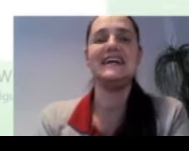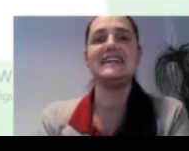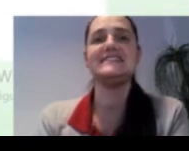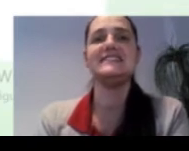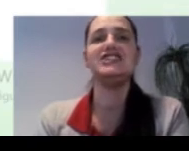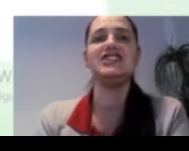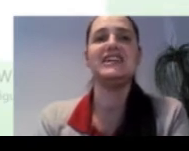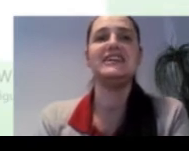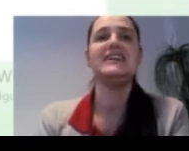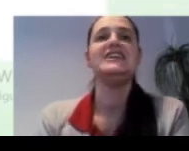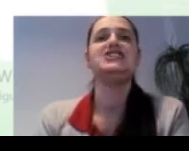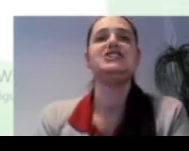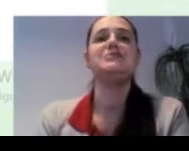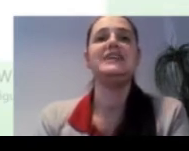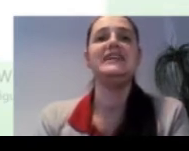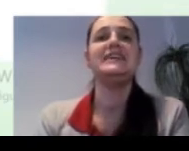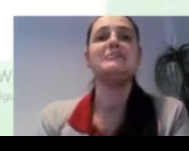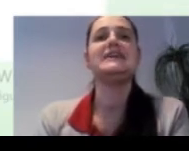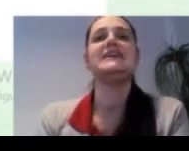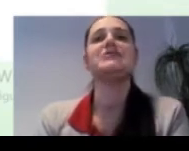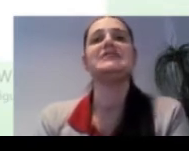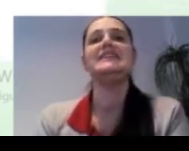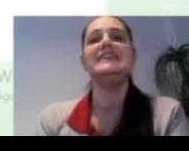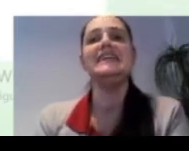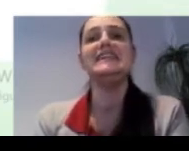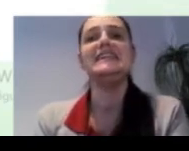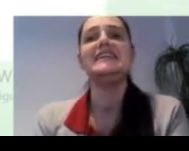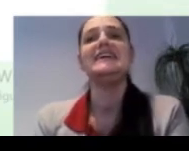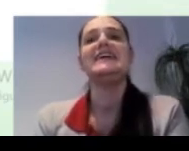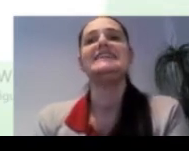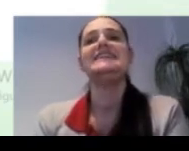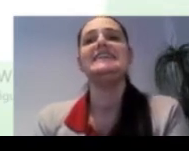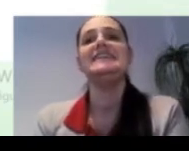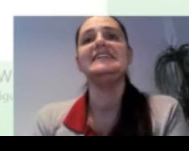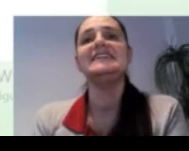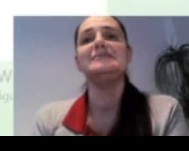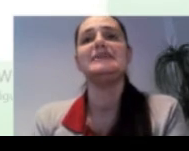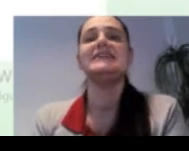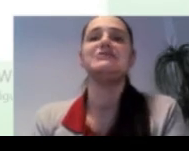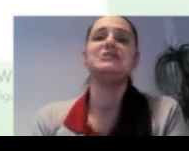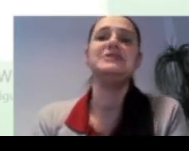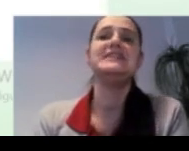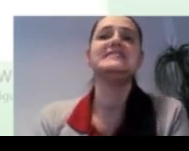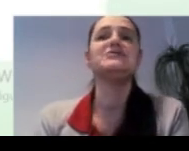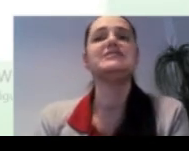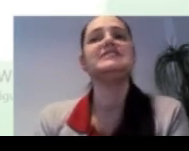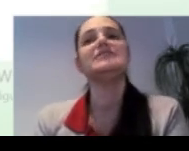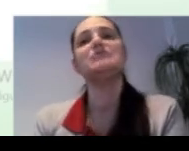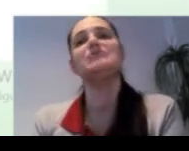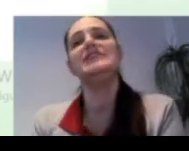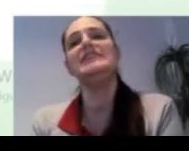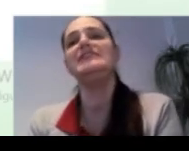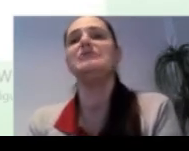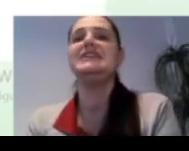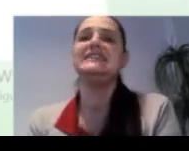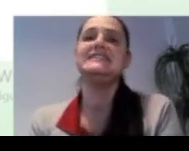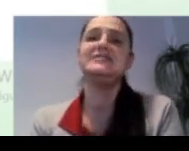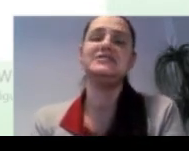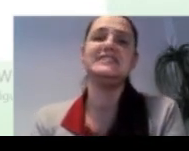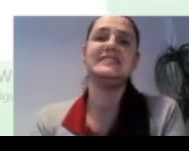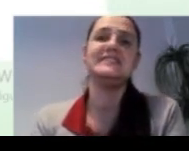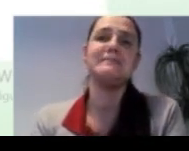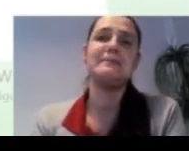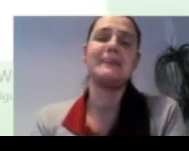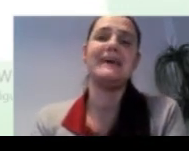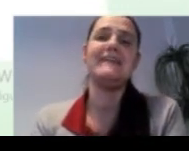CV3, TACG, timina, parei com adenina, adenina, parei com timina, citosina com guanina e